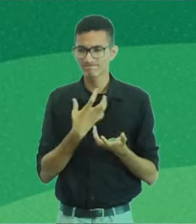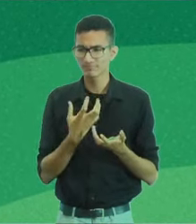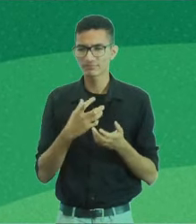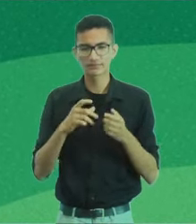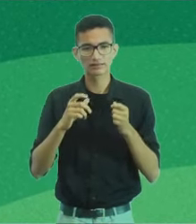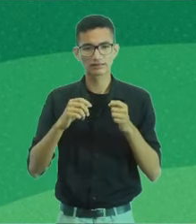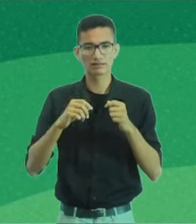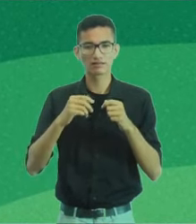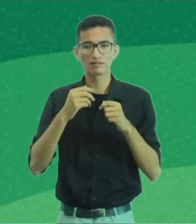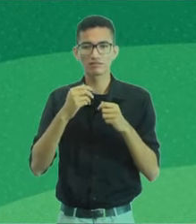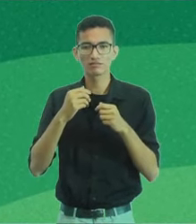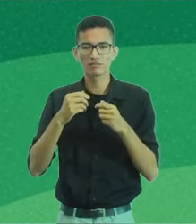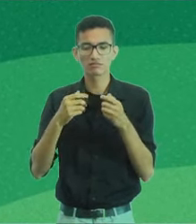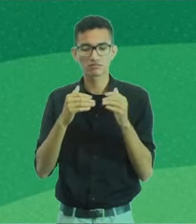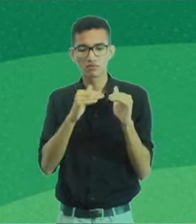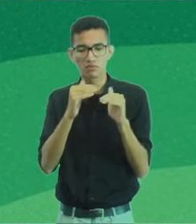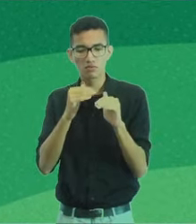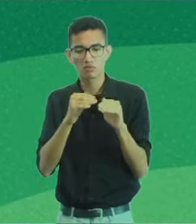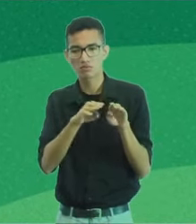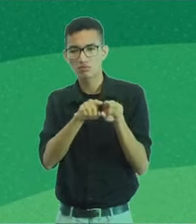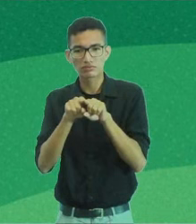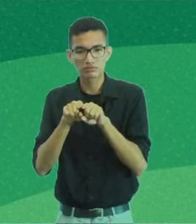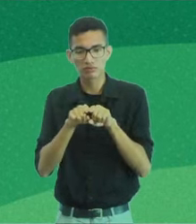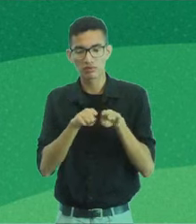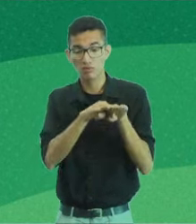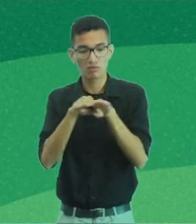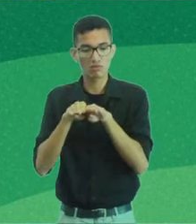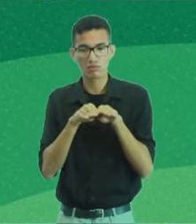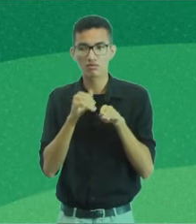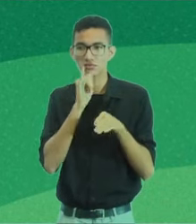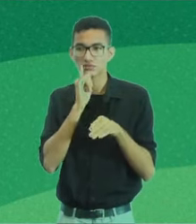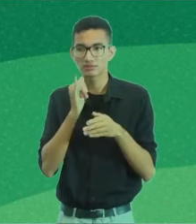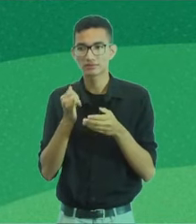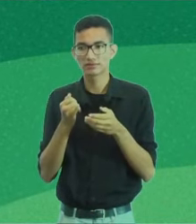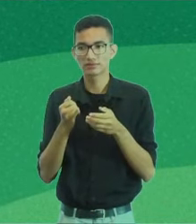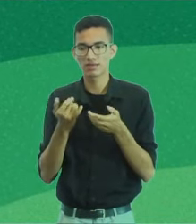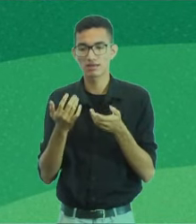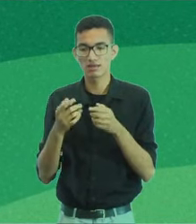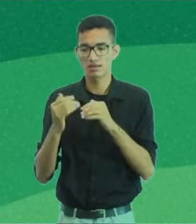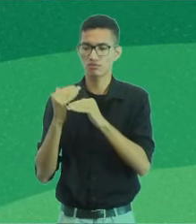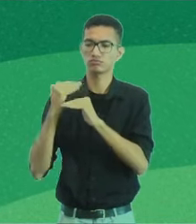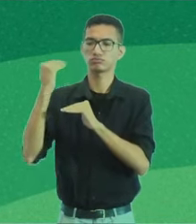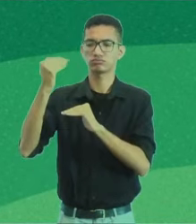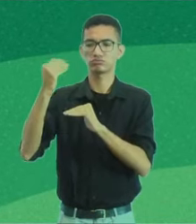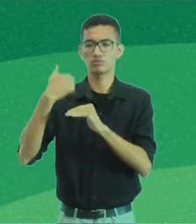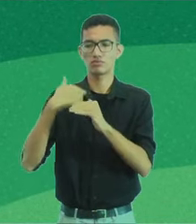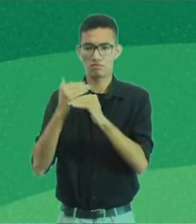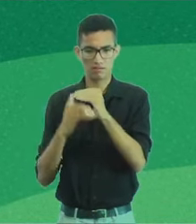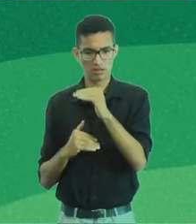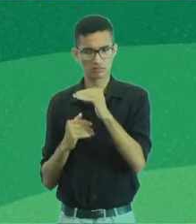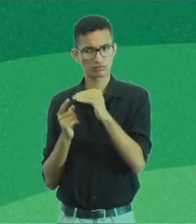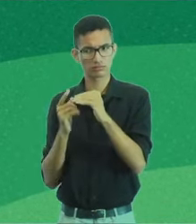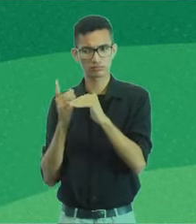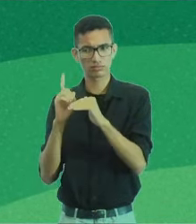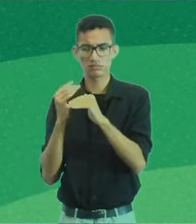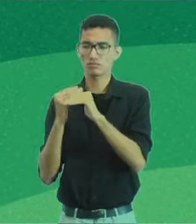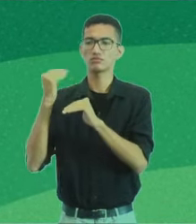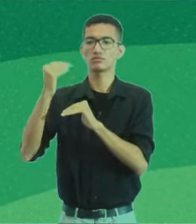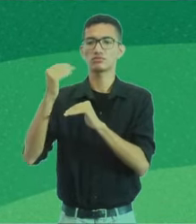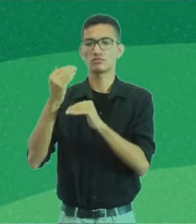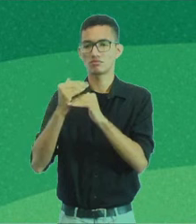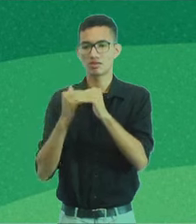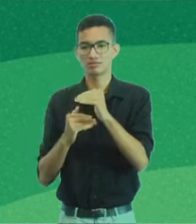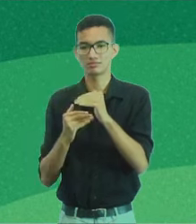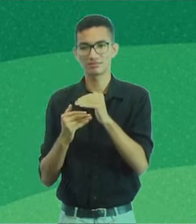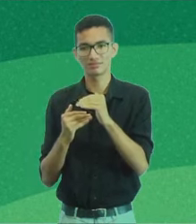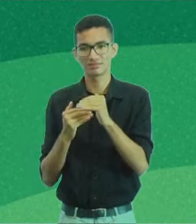competitivo é sempre eu contra você eu em cima de você ou embaixo de você e ficou muito estranho isso